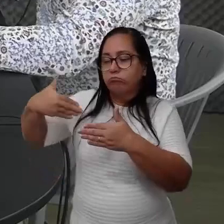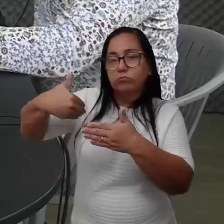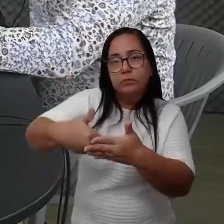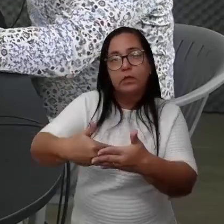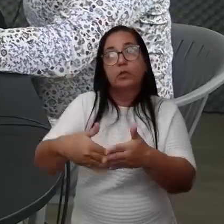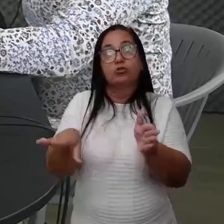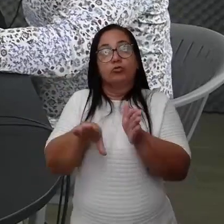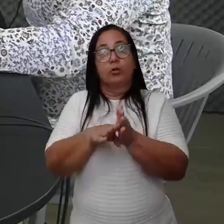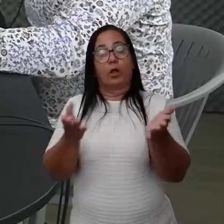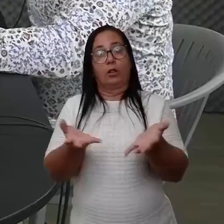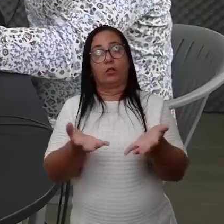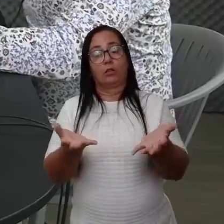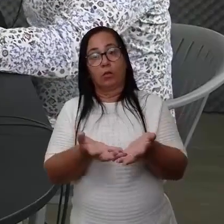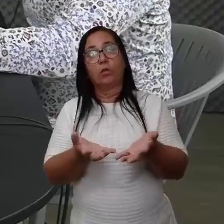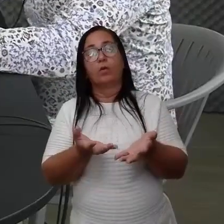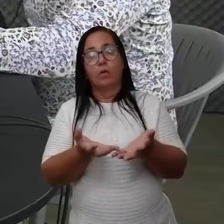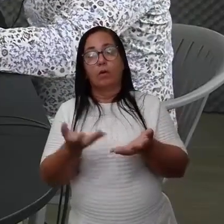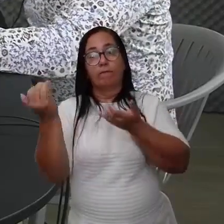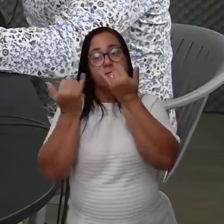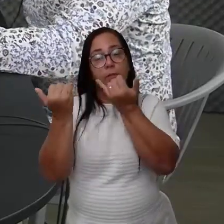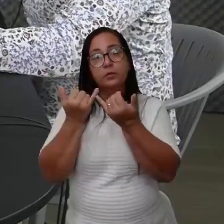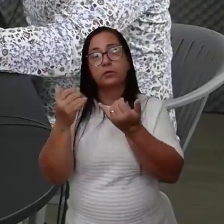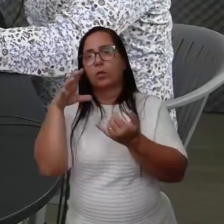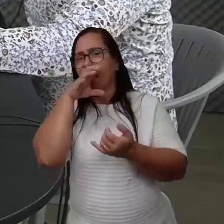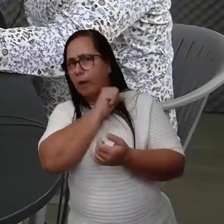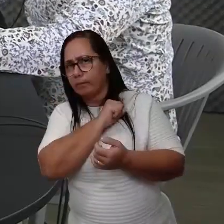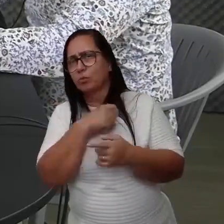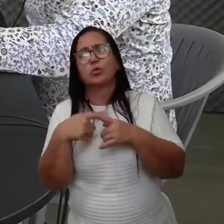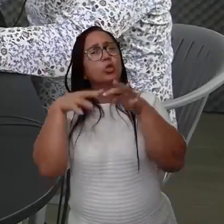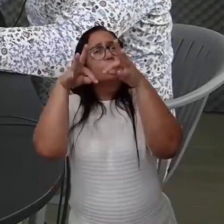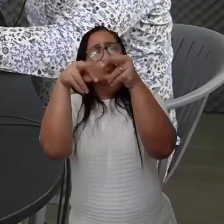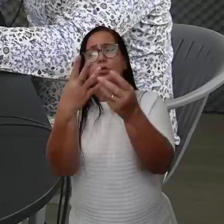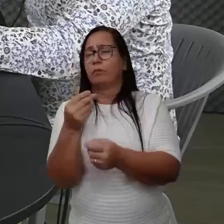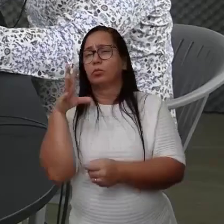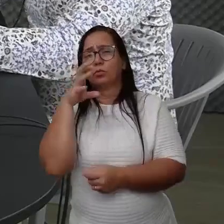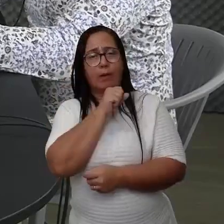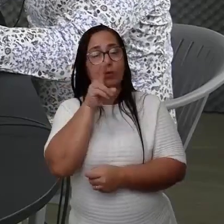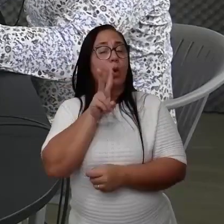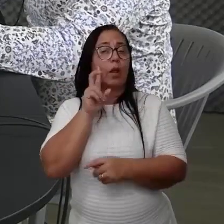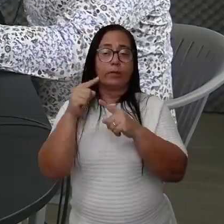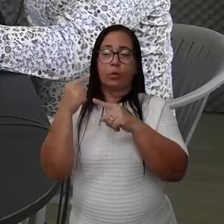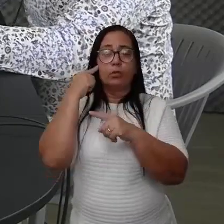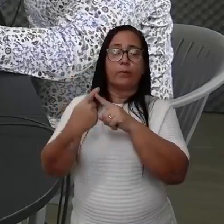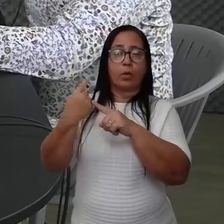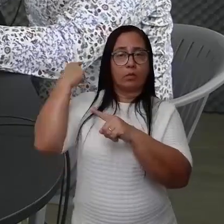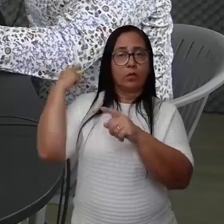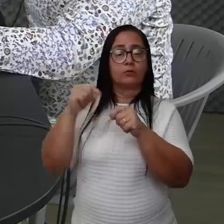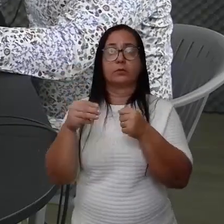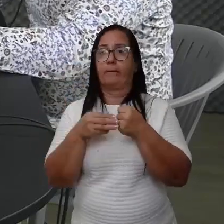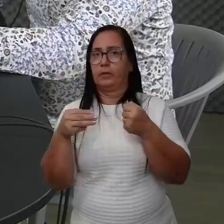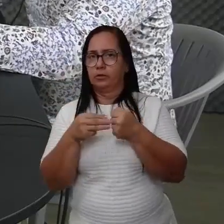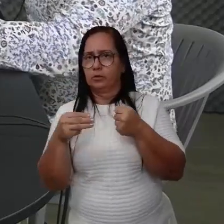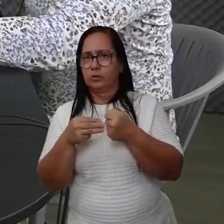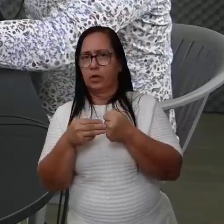da chegada dessa informação tão rápida? Porque é muito rápido, né? Eu lembro que há um tempo atrás eu fui fazer mestrado em Buenos Aires, né? Eu estava lá em Buenos